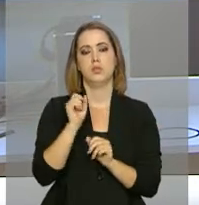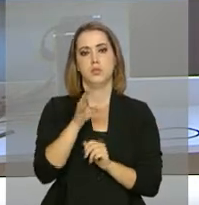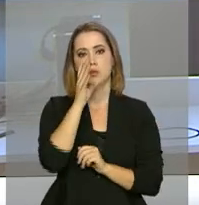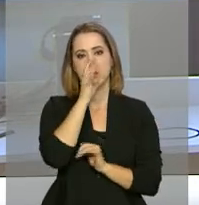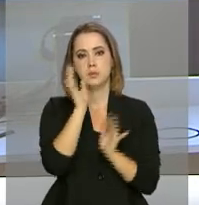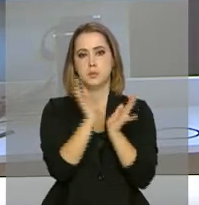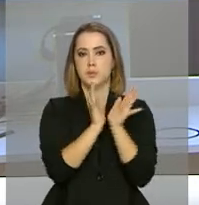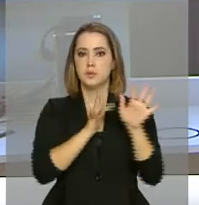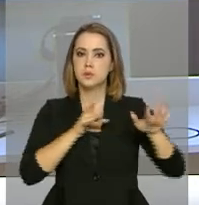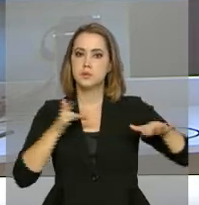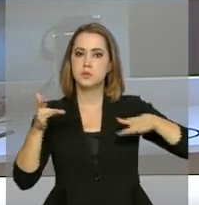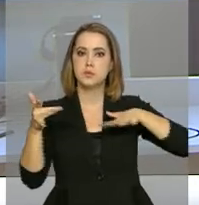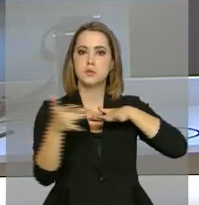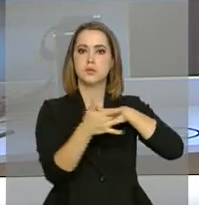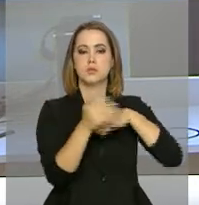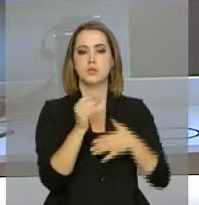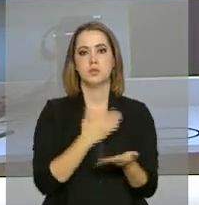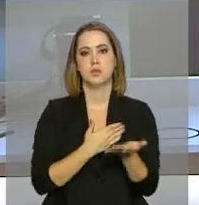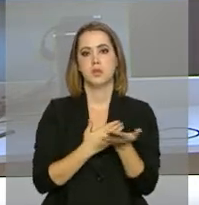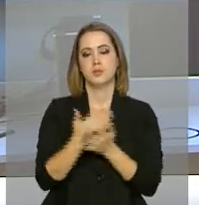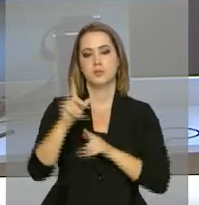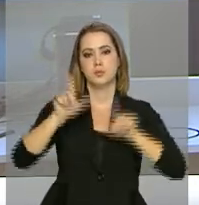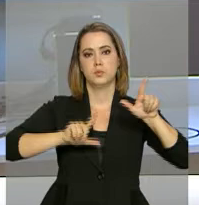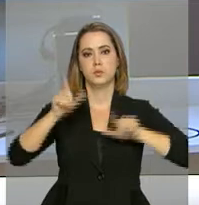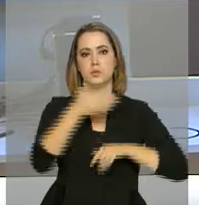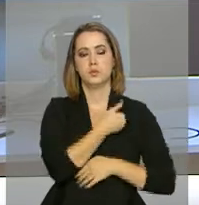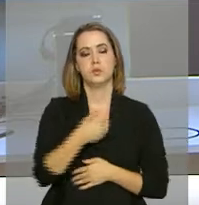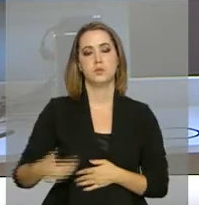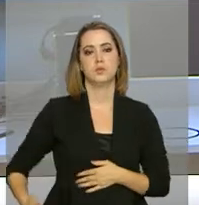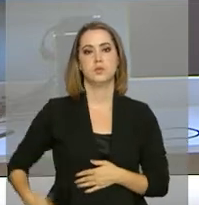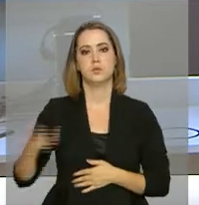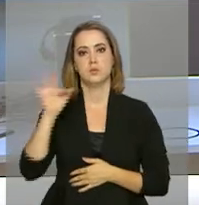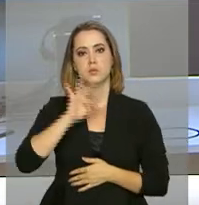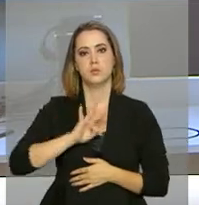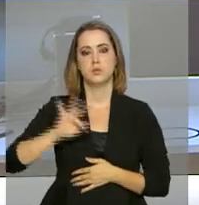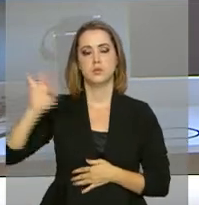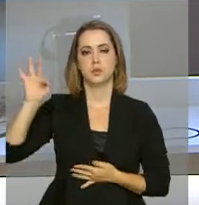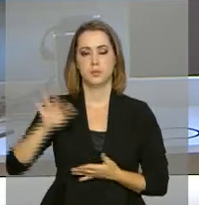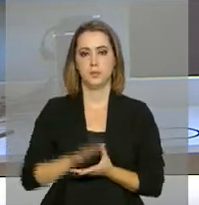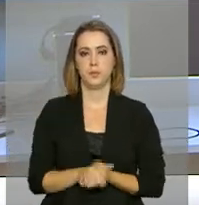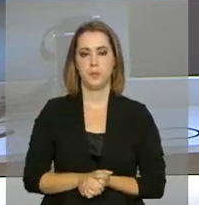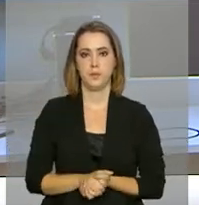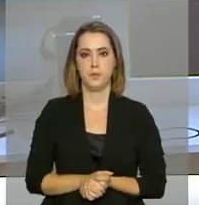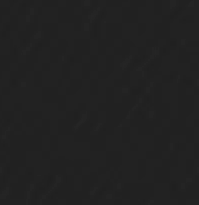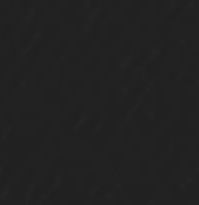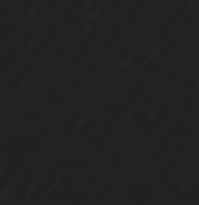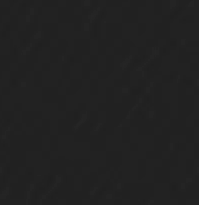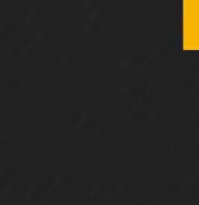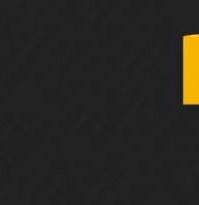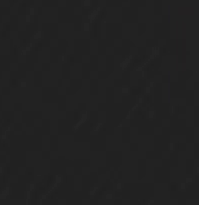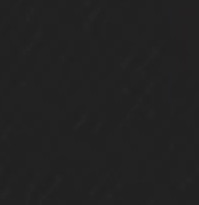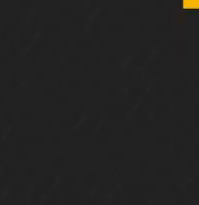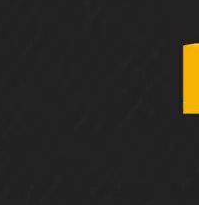acompanhe as novidades também pelas nossas redes sociais e continue com a gente aqui na nbr a tv do governo federal